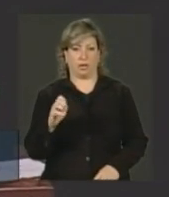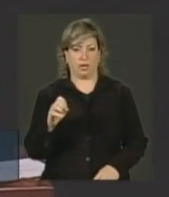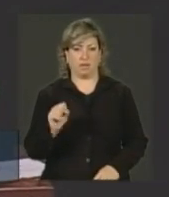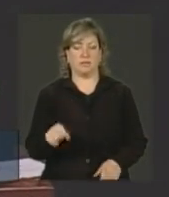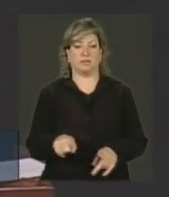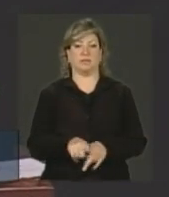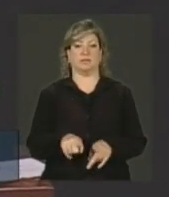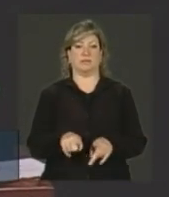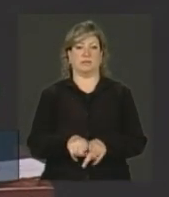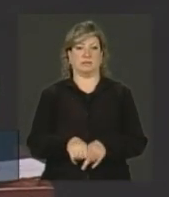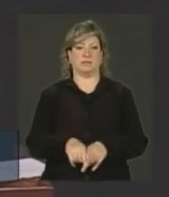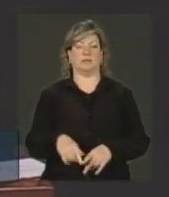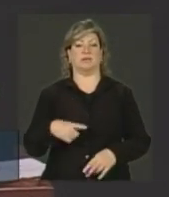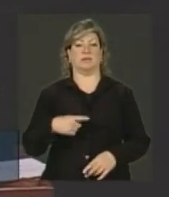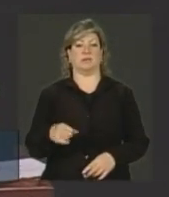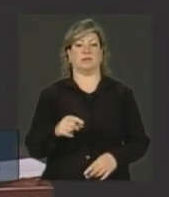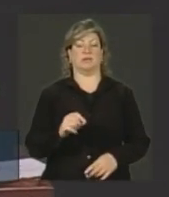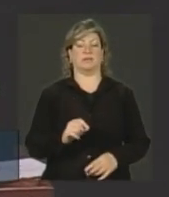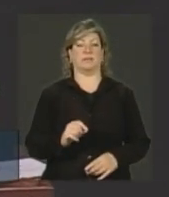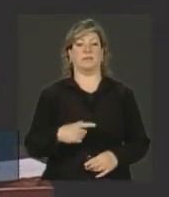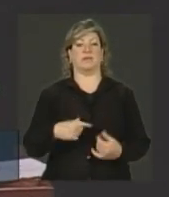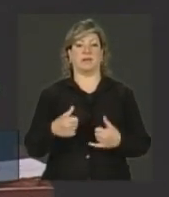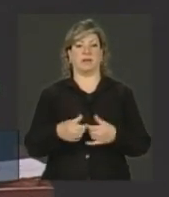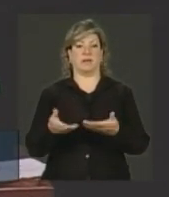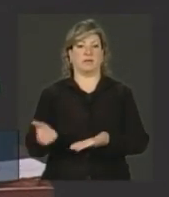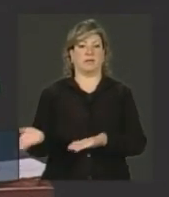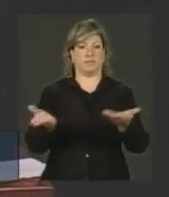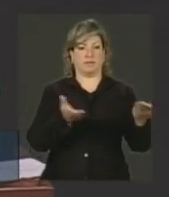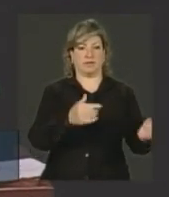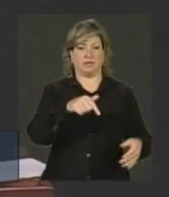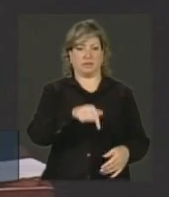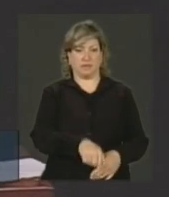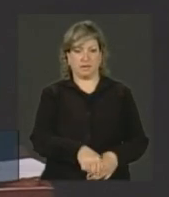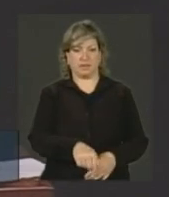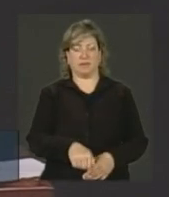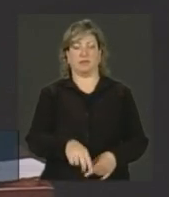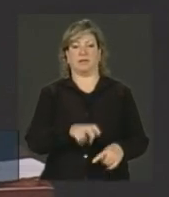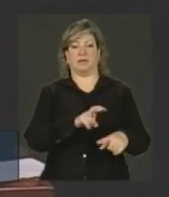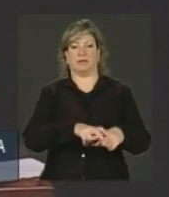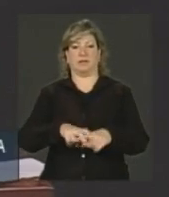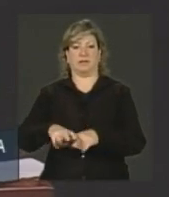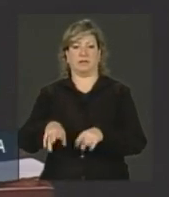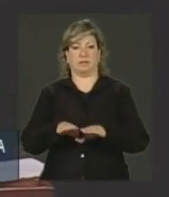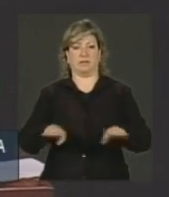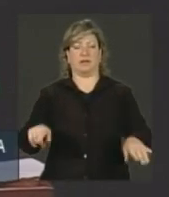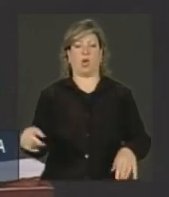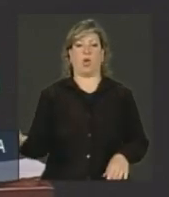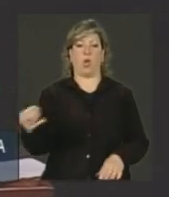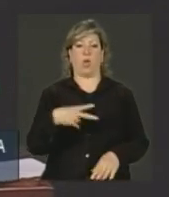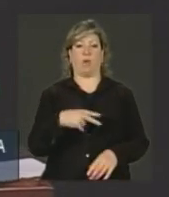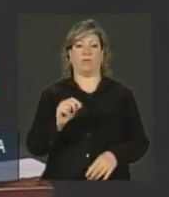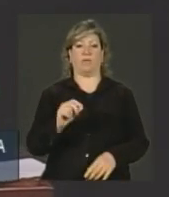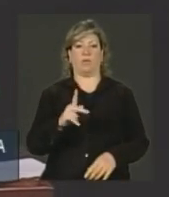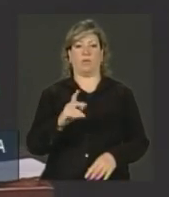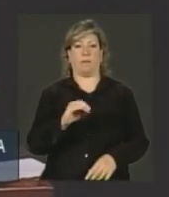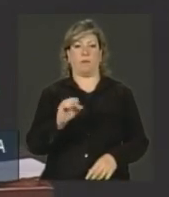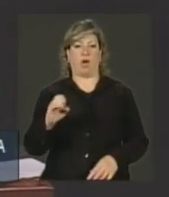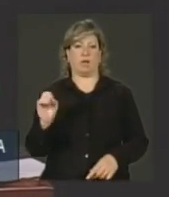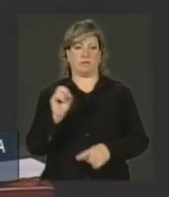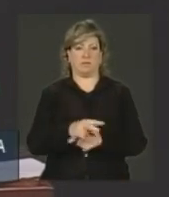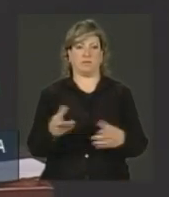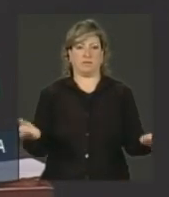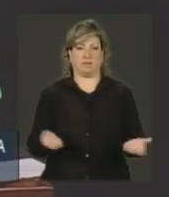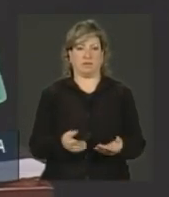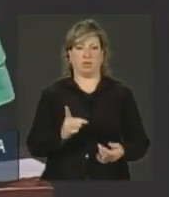e Fábio Bisseglie Jateni para conduzir à mesa o novo titular a ser empossado, professor doutor